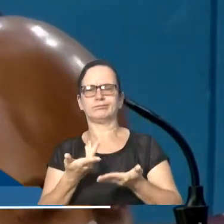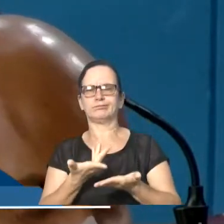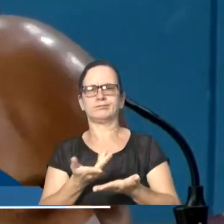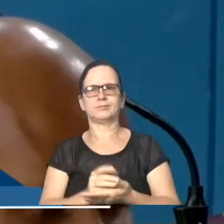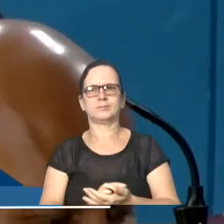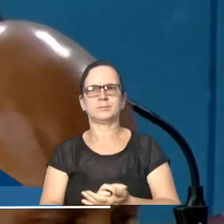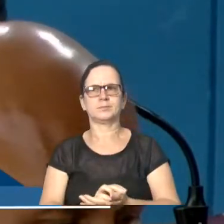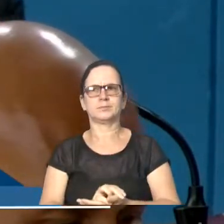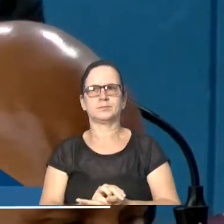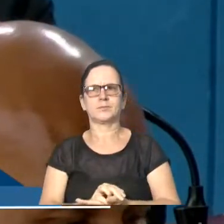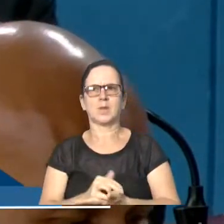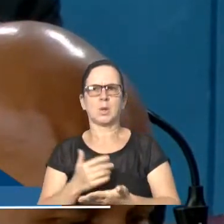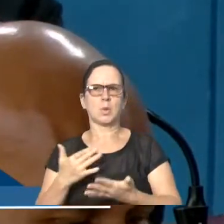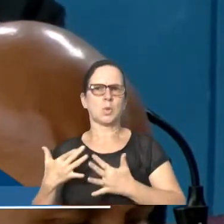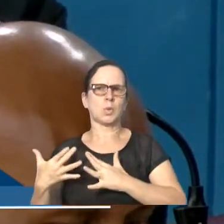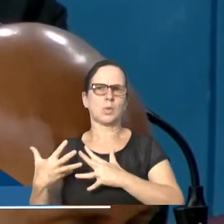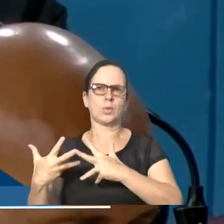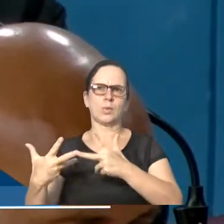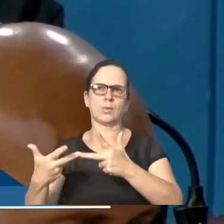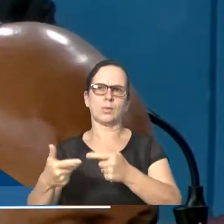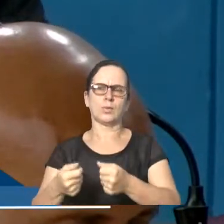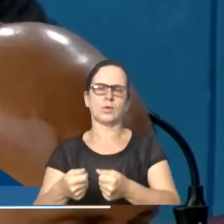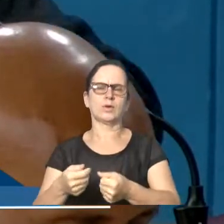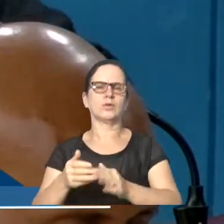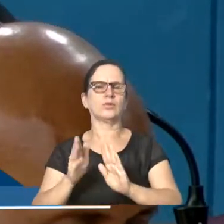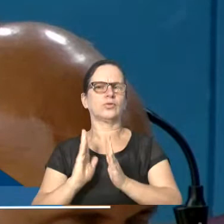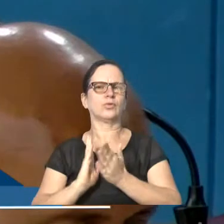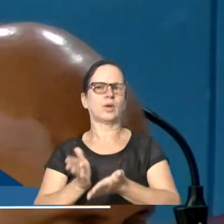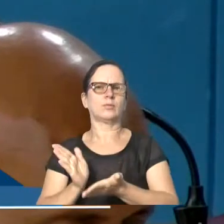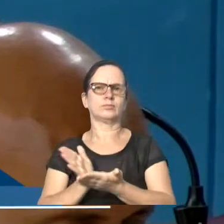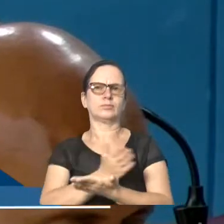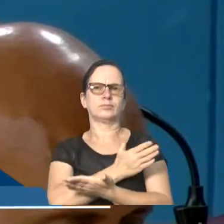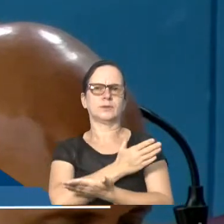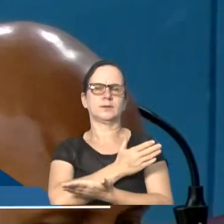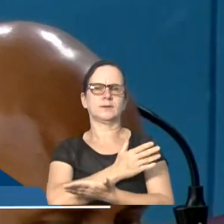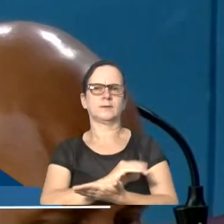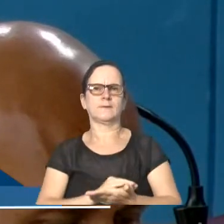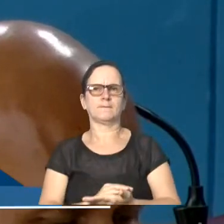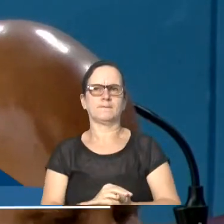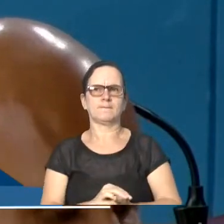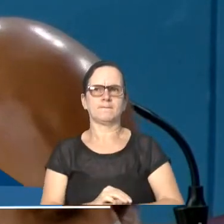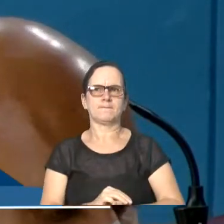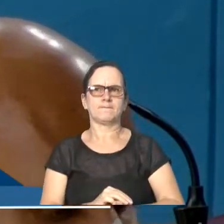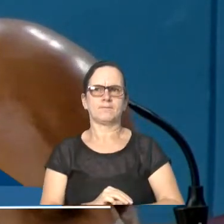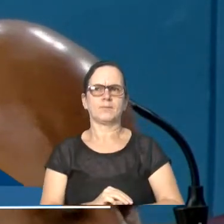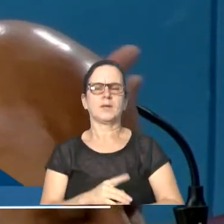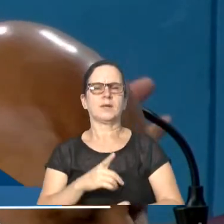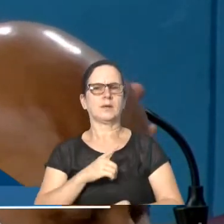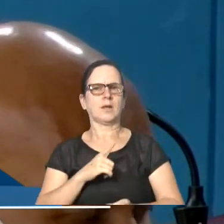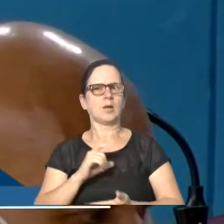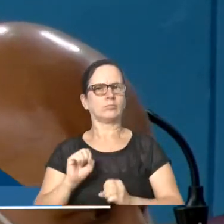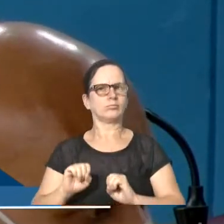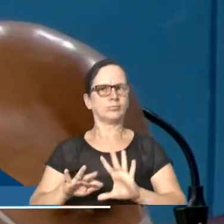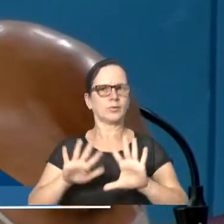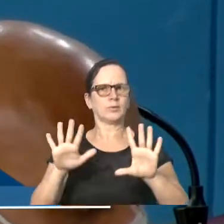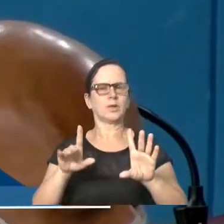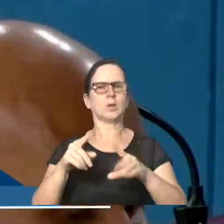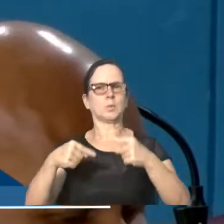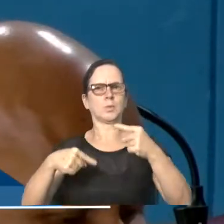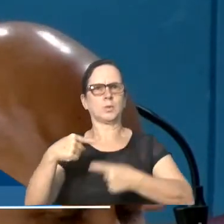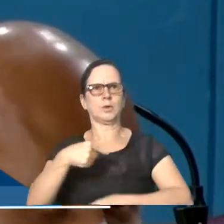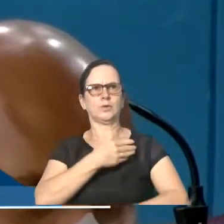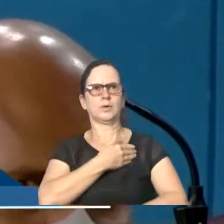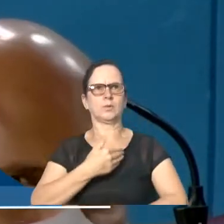são continuidades de atos que já eram para ter sido saído da lista dele, sabe, Alessandro? Temos que progredir, falar de políticas